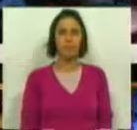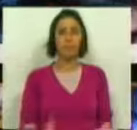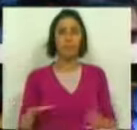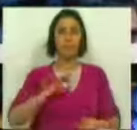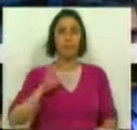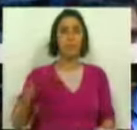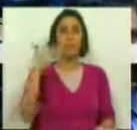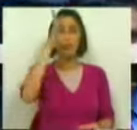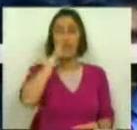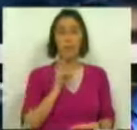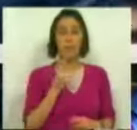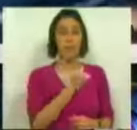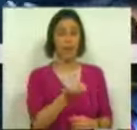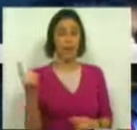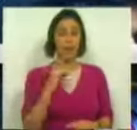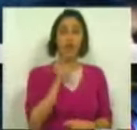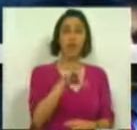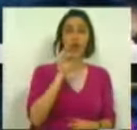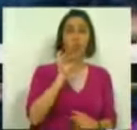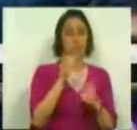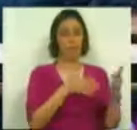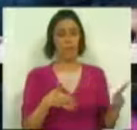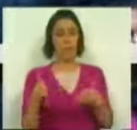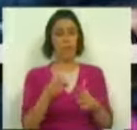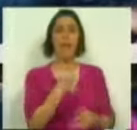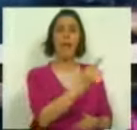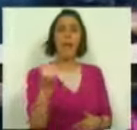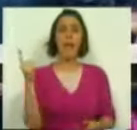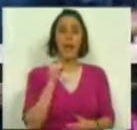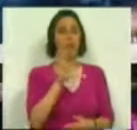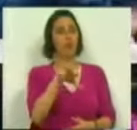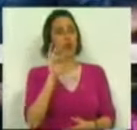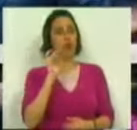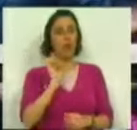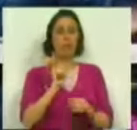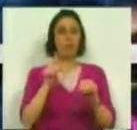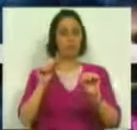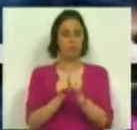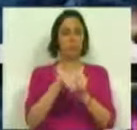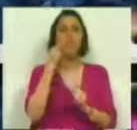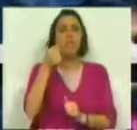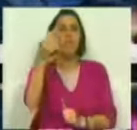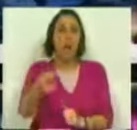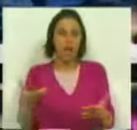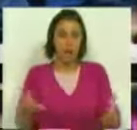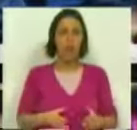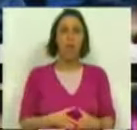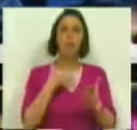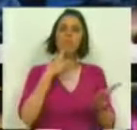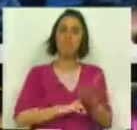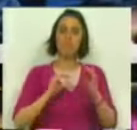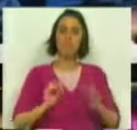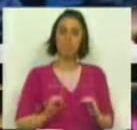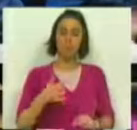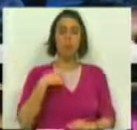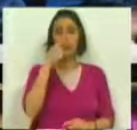E, Sr. Primeiro-Ministro, cada um escolhe o seu caminho e cada um escolhe os seus companheiros de viagem. É verdade